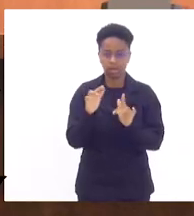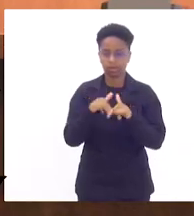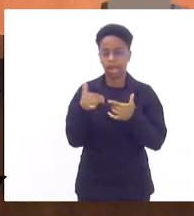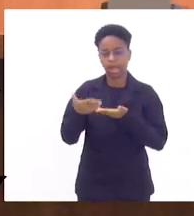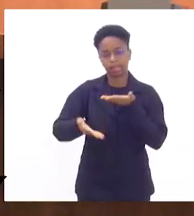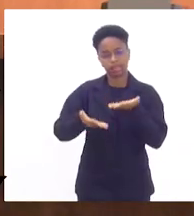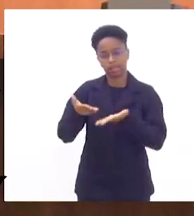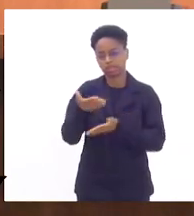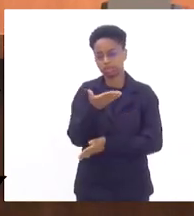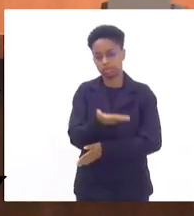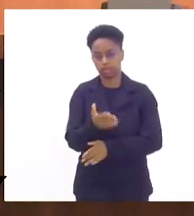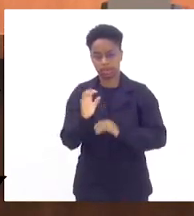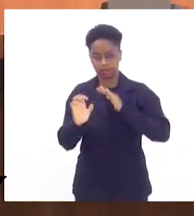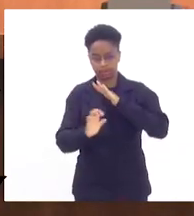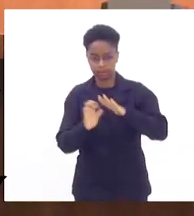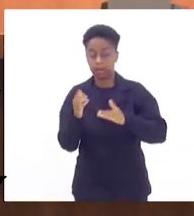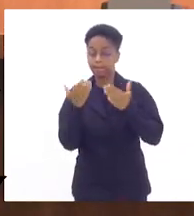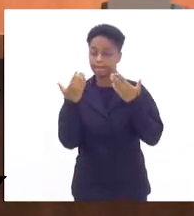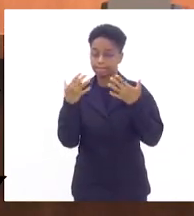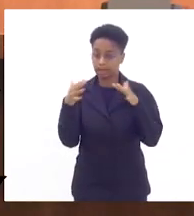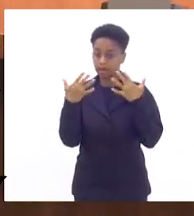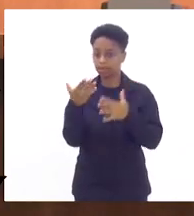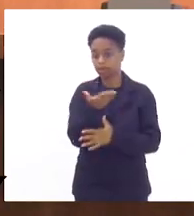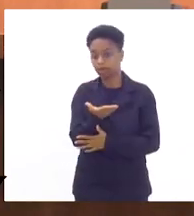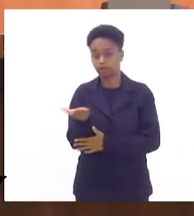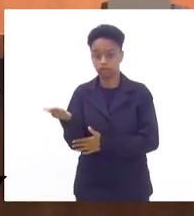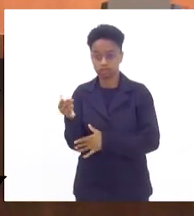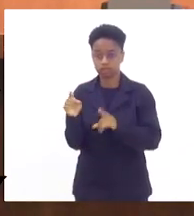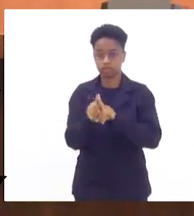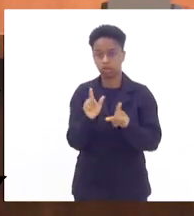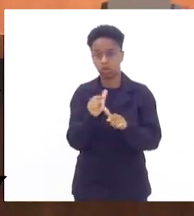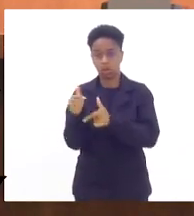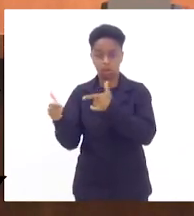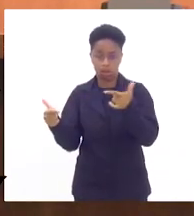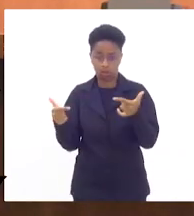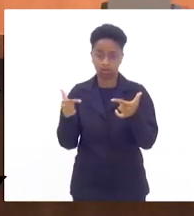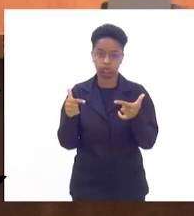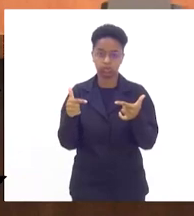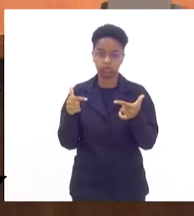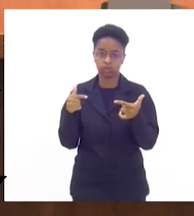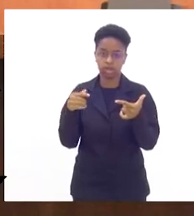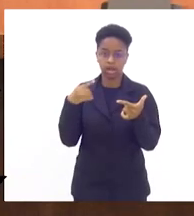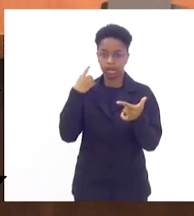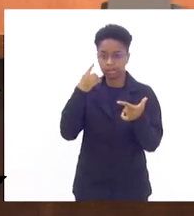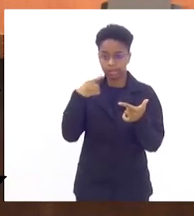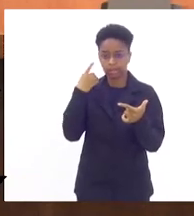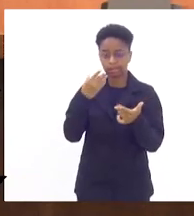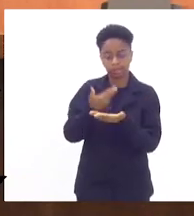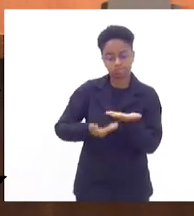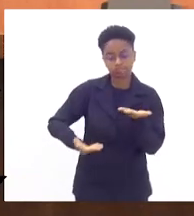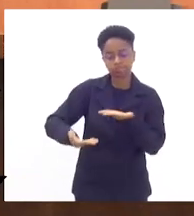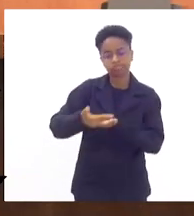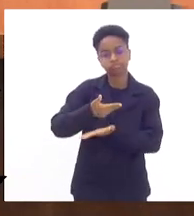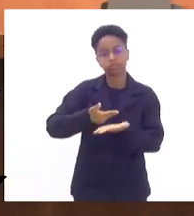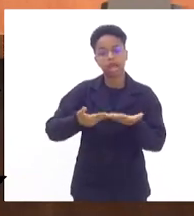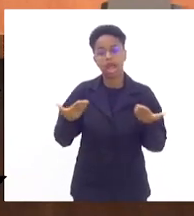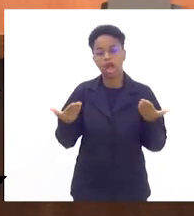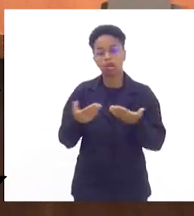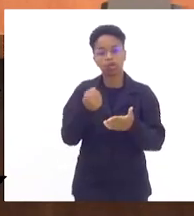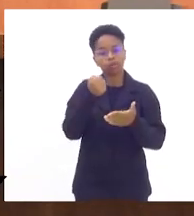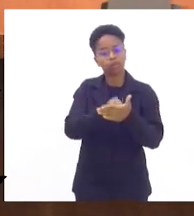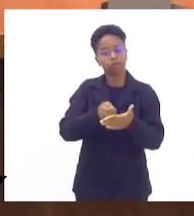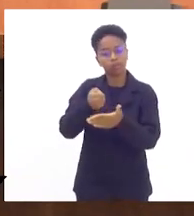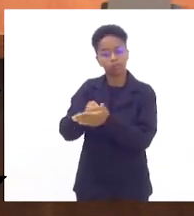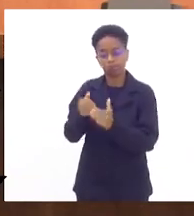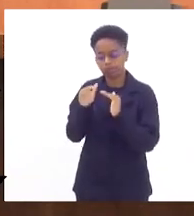atendimento da Água do Rio. Parabenizo Vossa Excelência e os demais envolvidos que estão fazendo essa luta